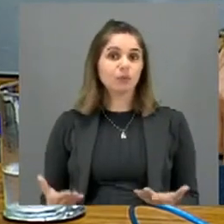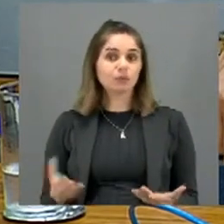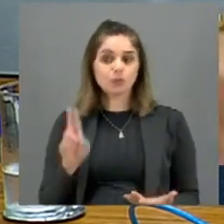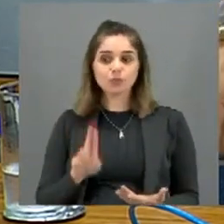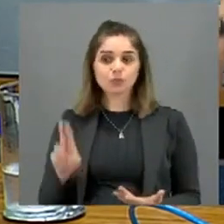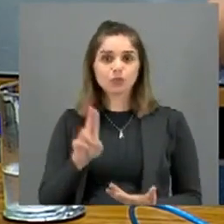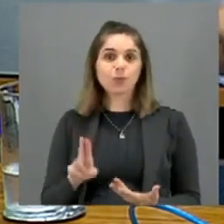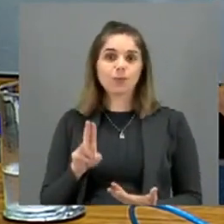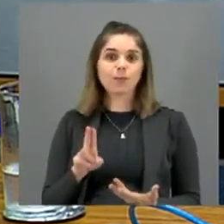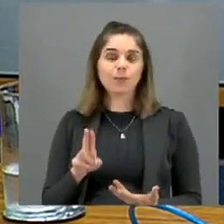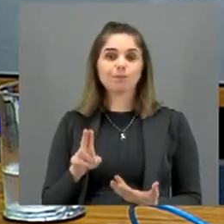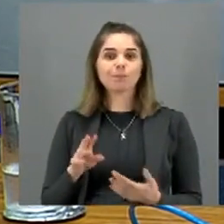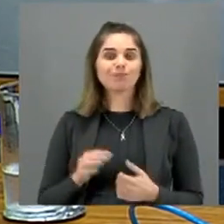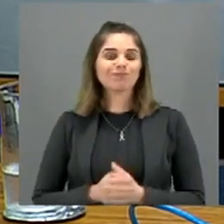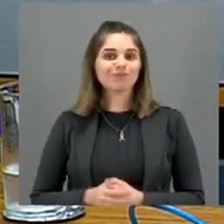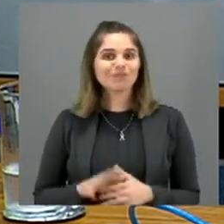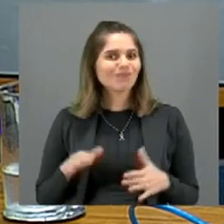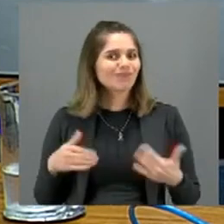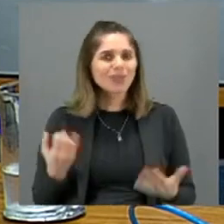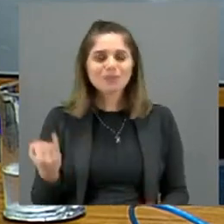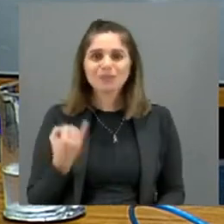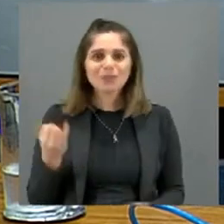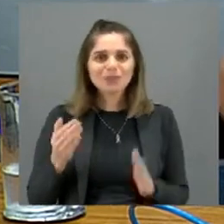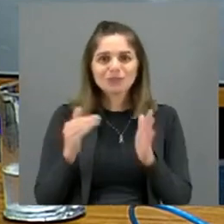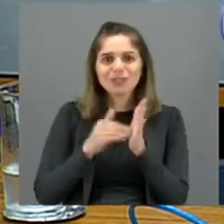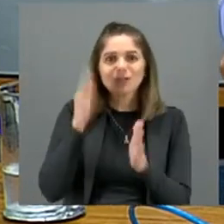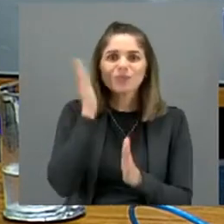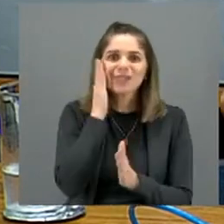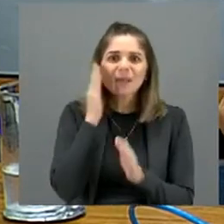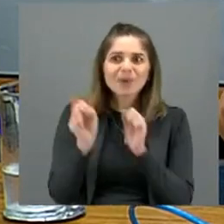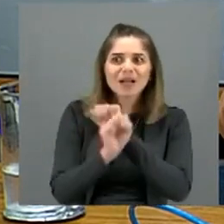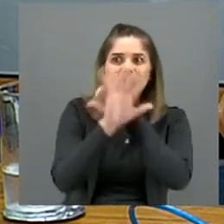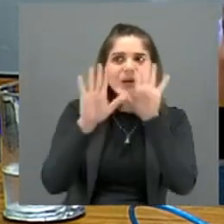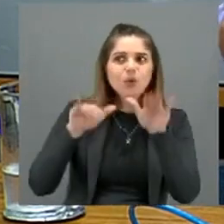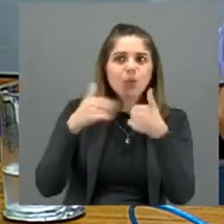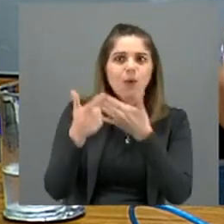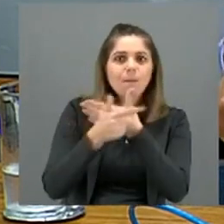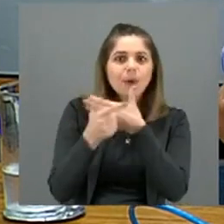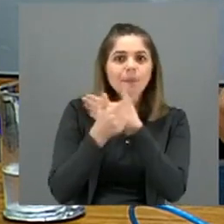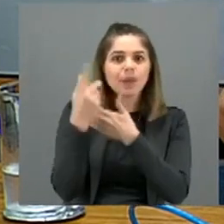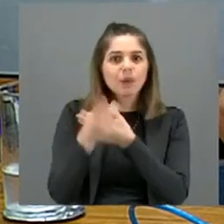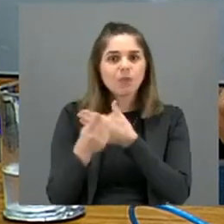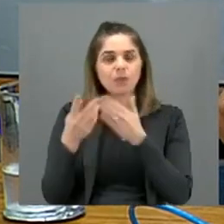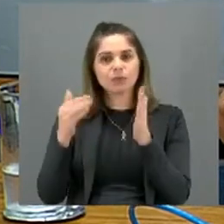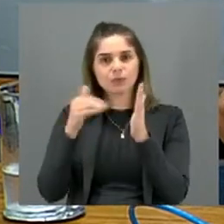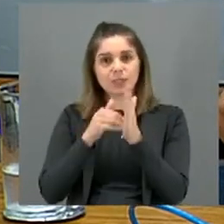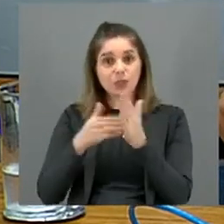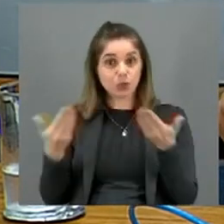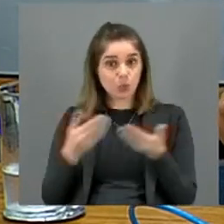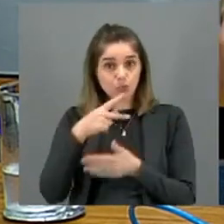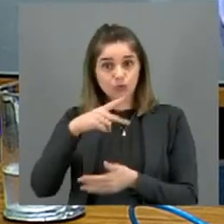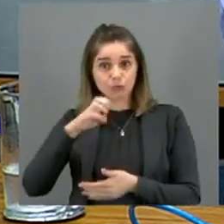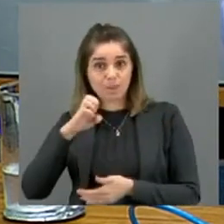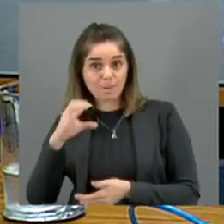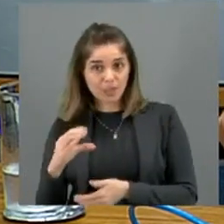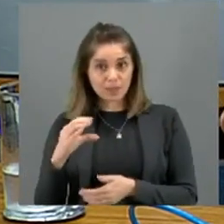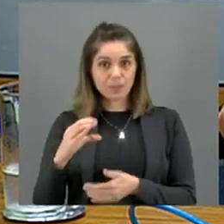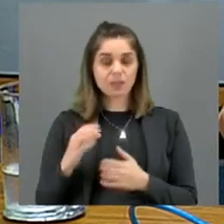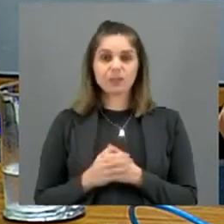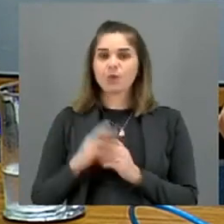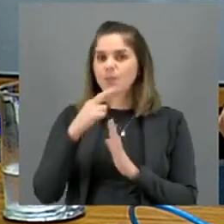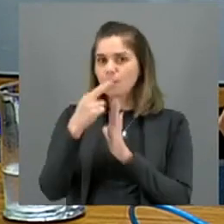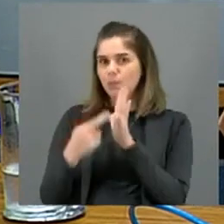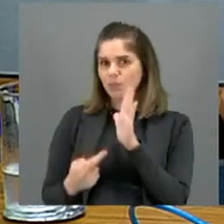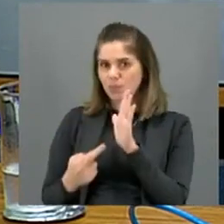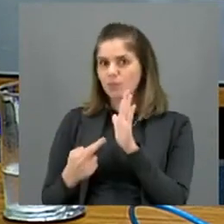Senado entenda qual é seu papel. E hoje, essa PEC, com uma